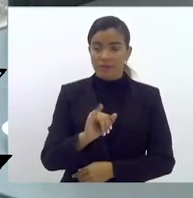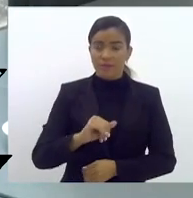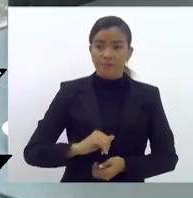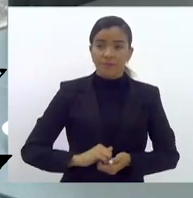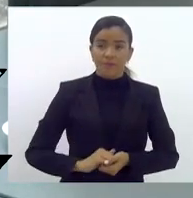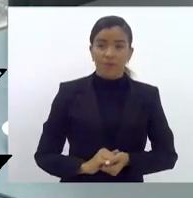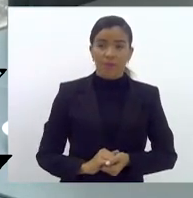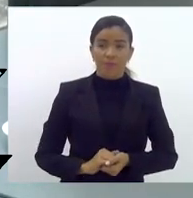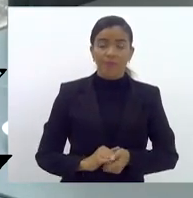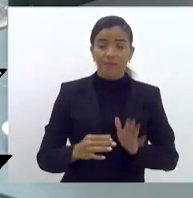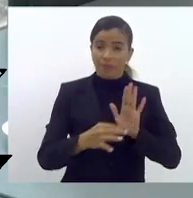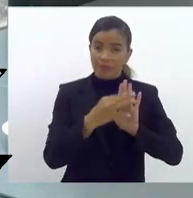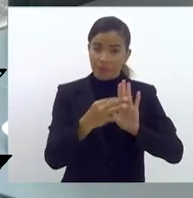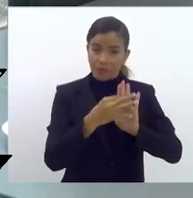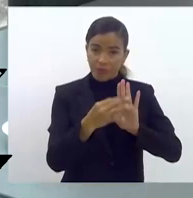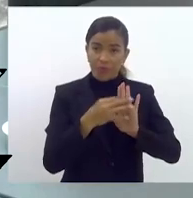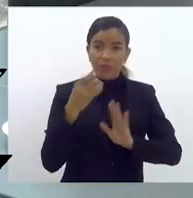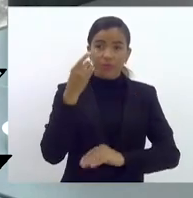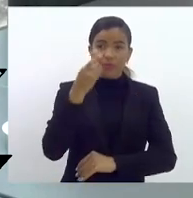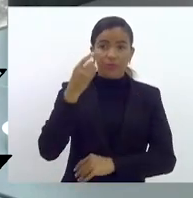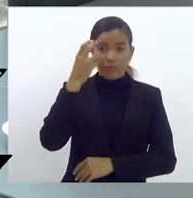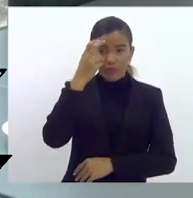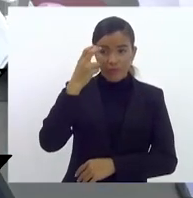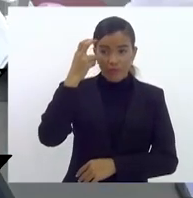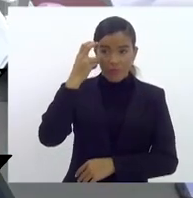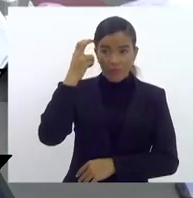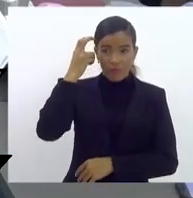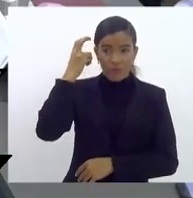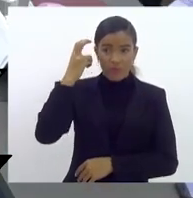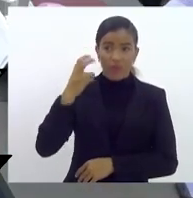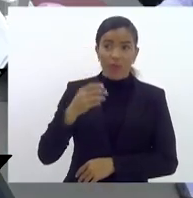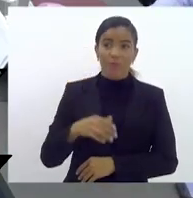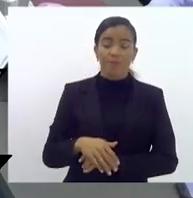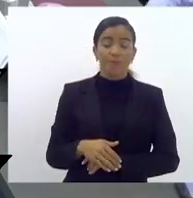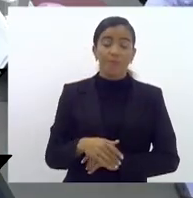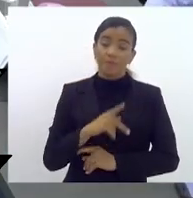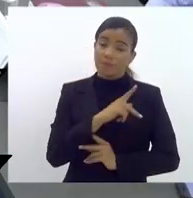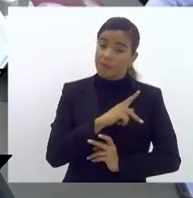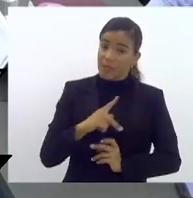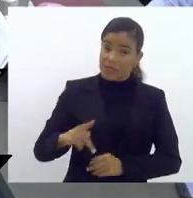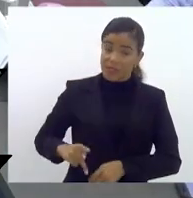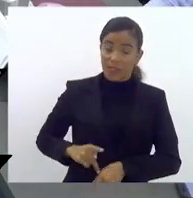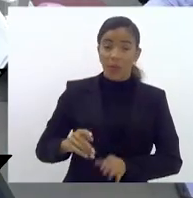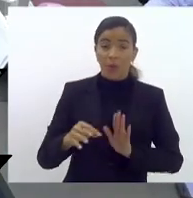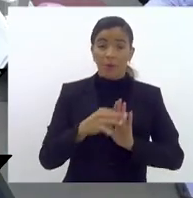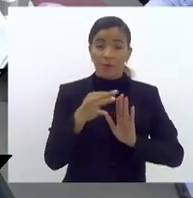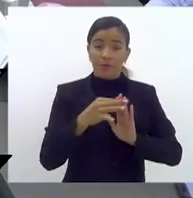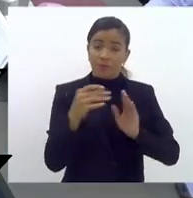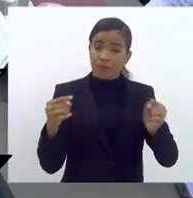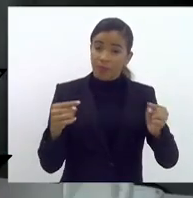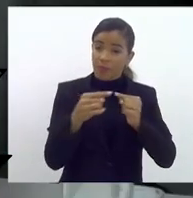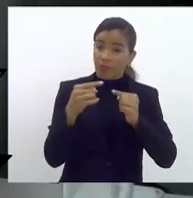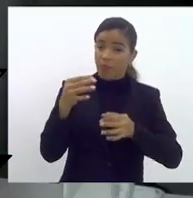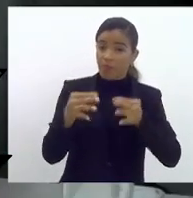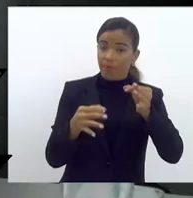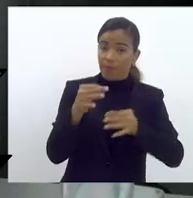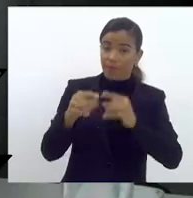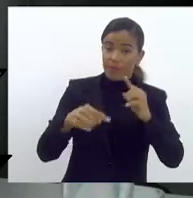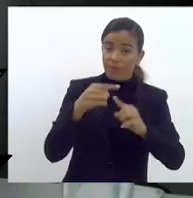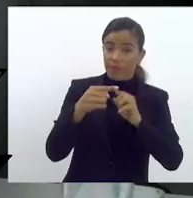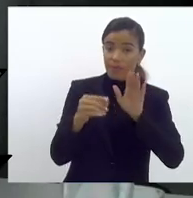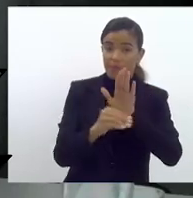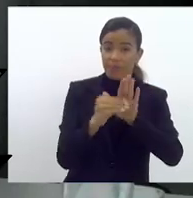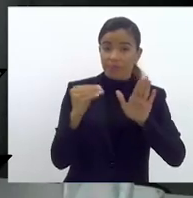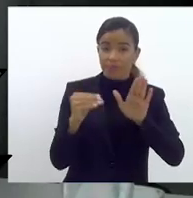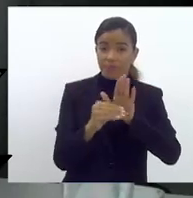para parecer deputada Verônica Lima Presidente o Parecer juridicidade com emenda